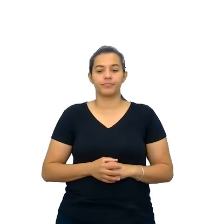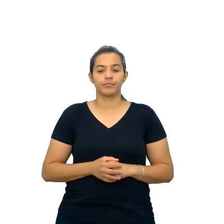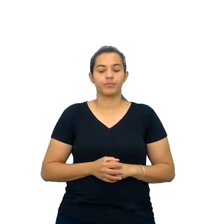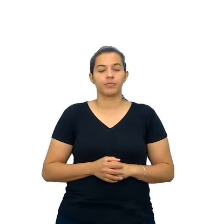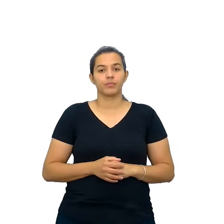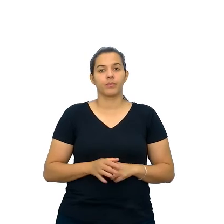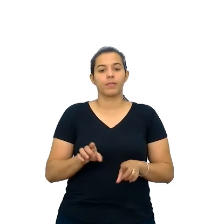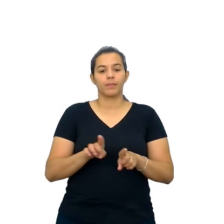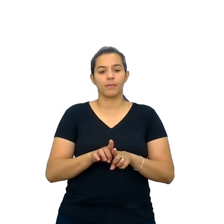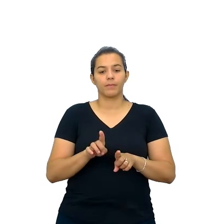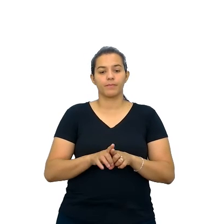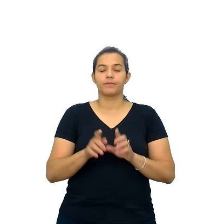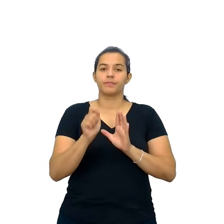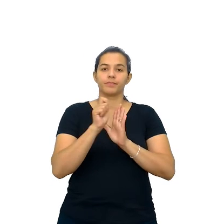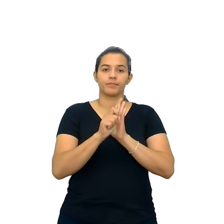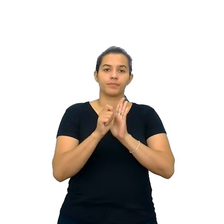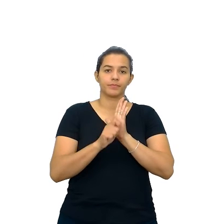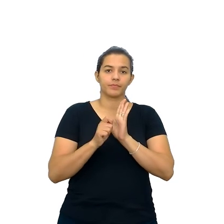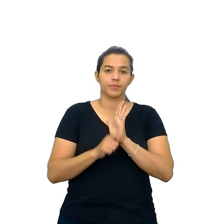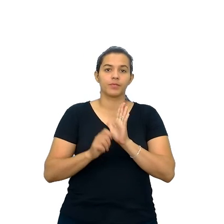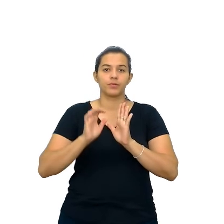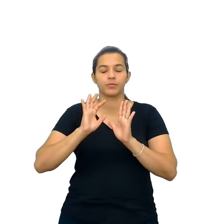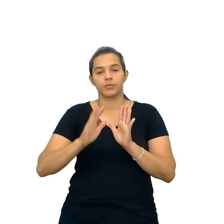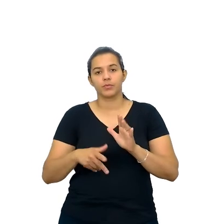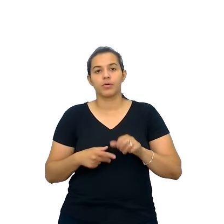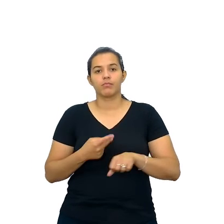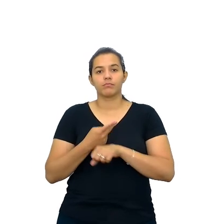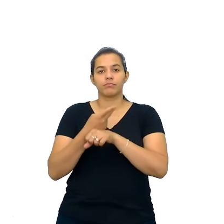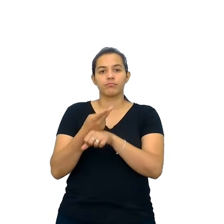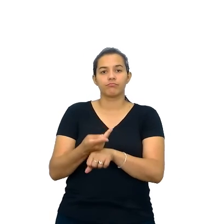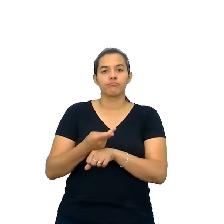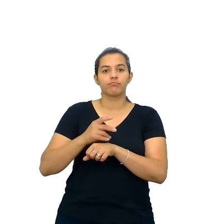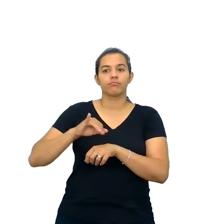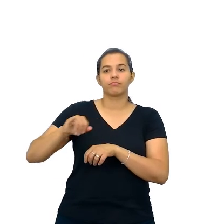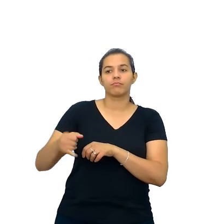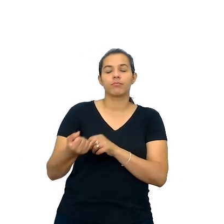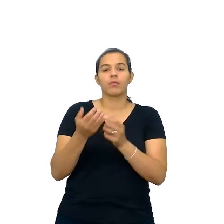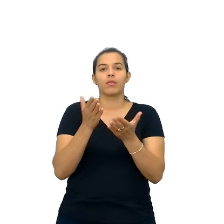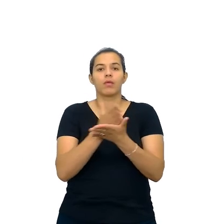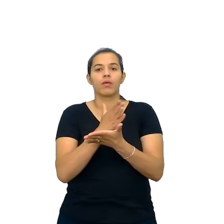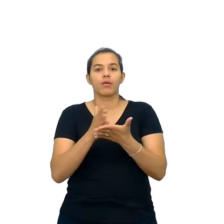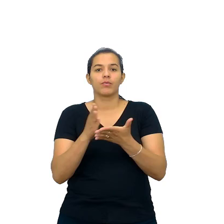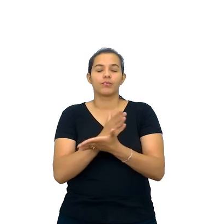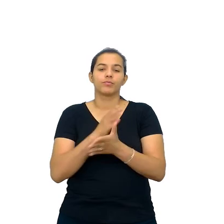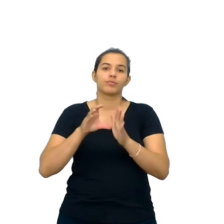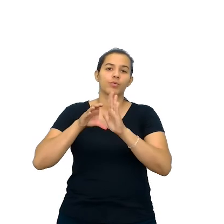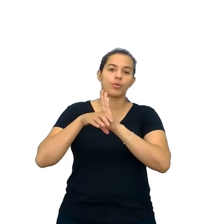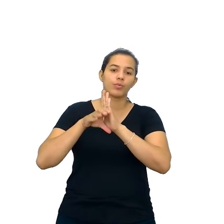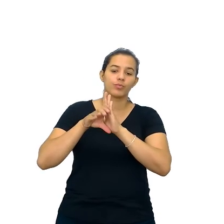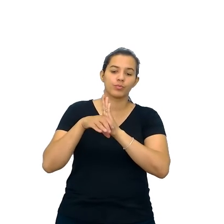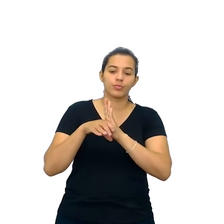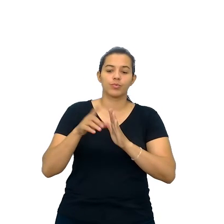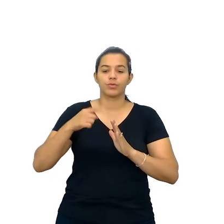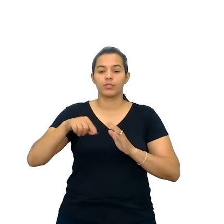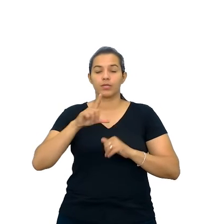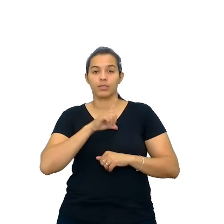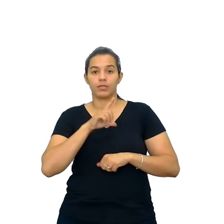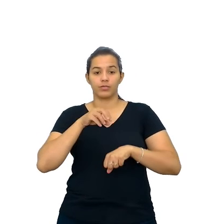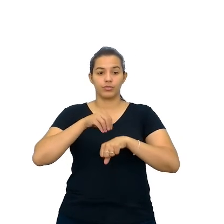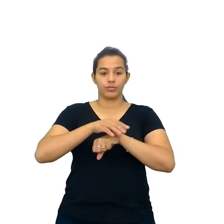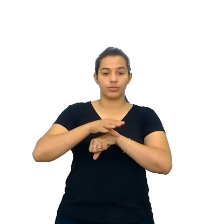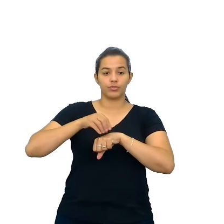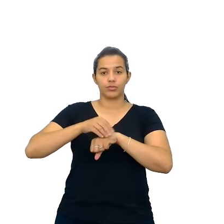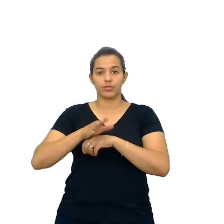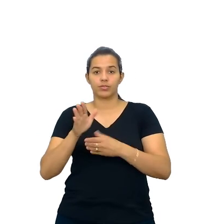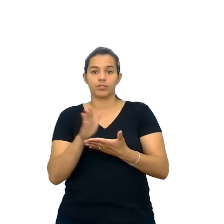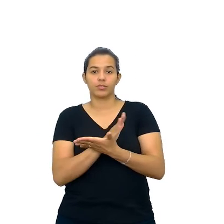no enunciado, né, ele já resgatou, ele está resgatando alguns conceitos, já tem dicas de alguns